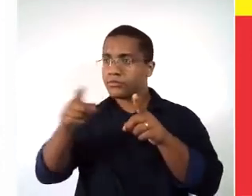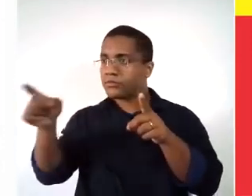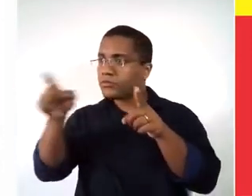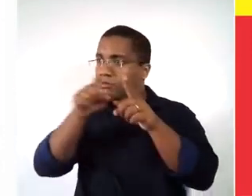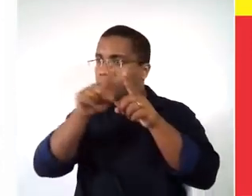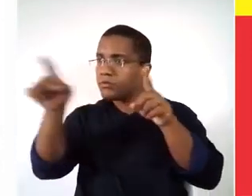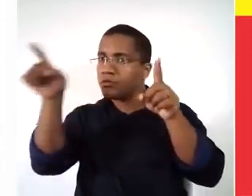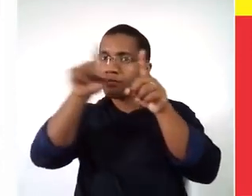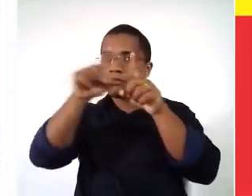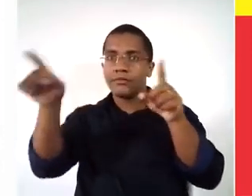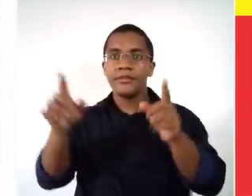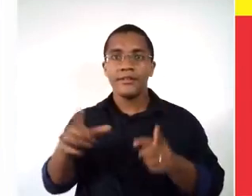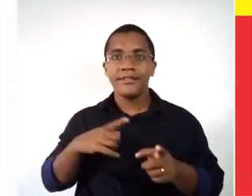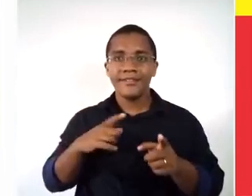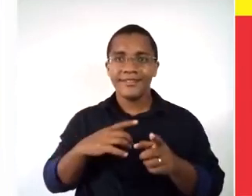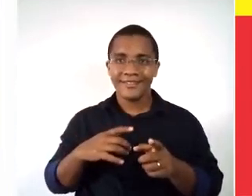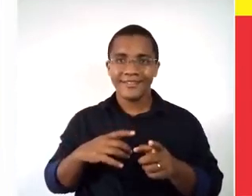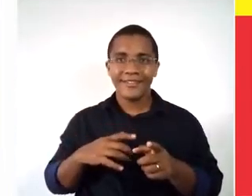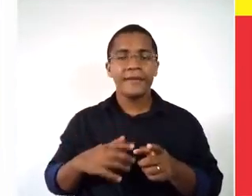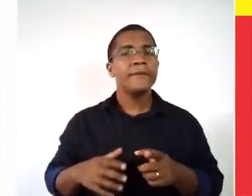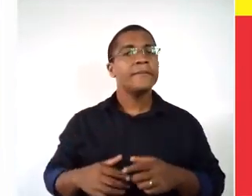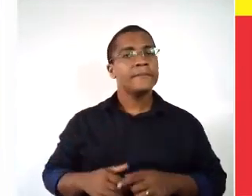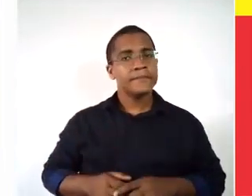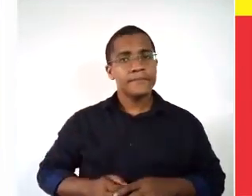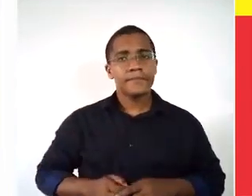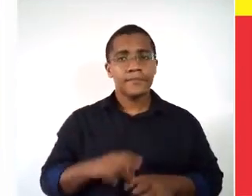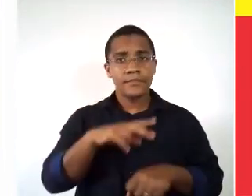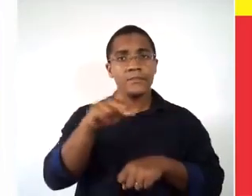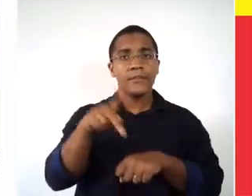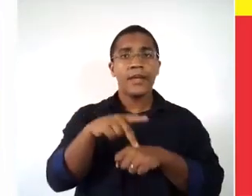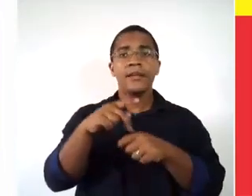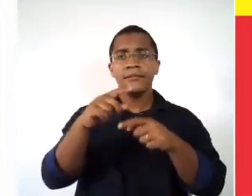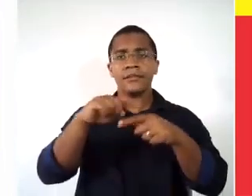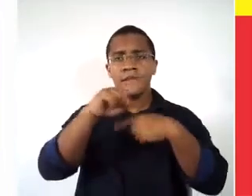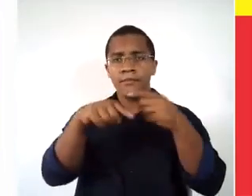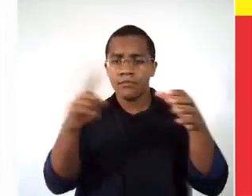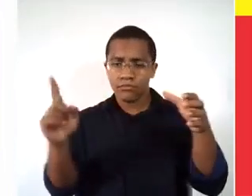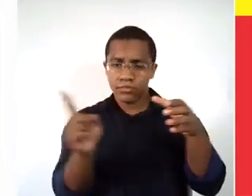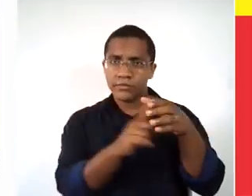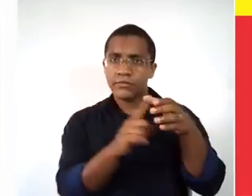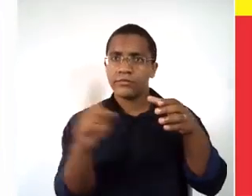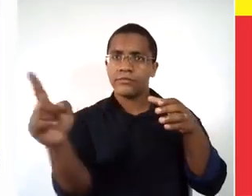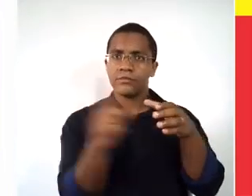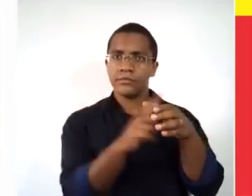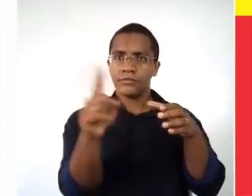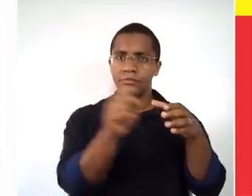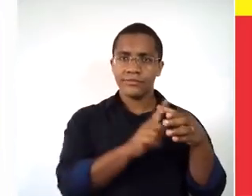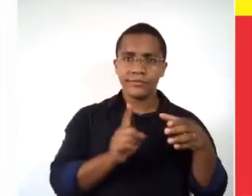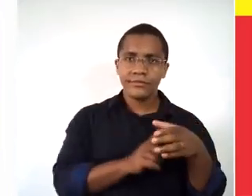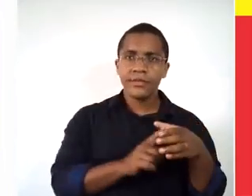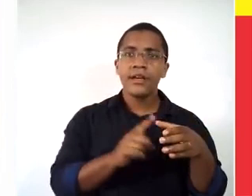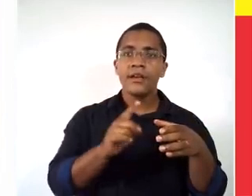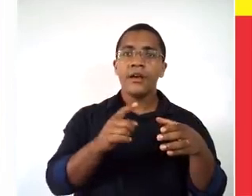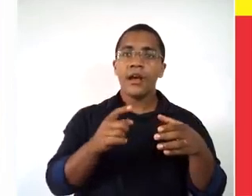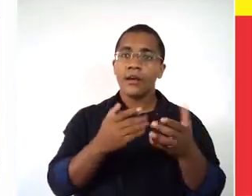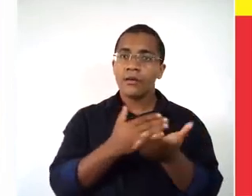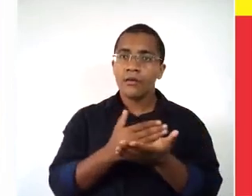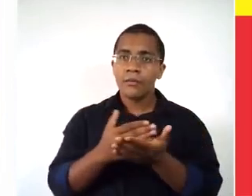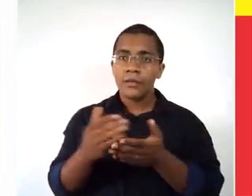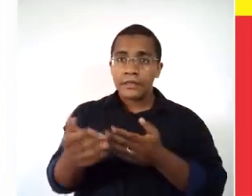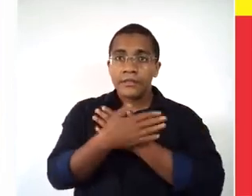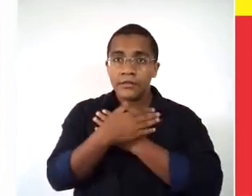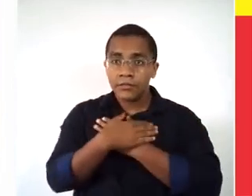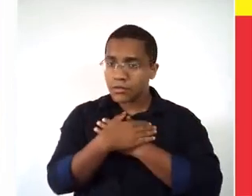crescimento maior da renda per capita. Além disso, a gente vai ver também que os países que entram depois começam a diminuir o desemprego, as taxas